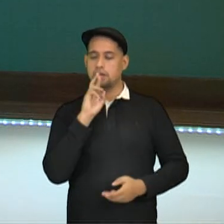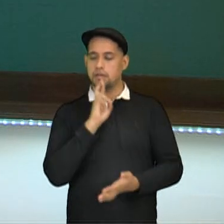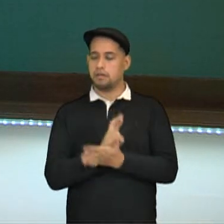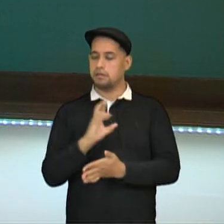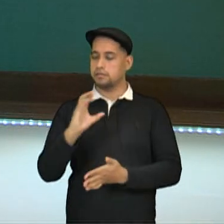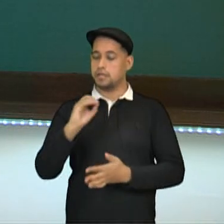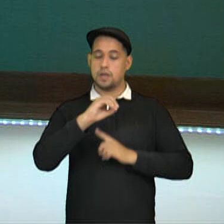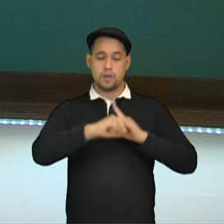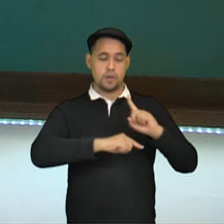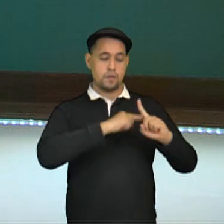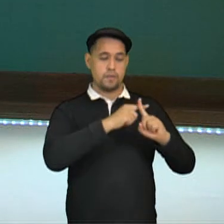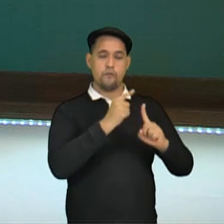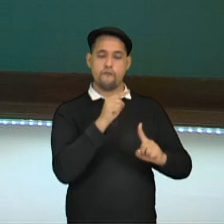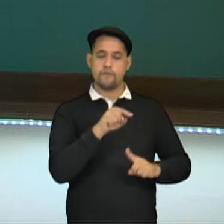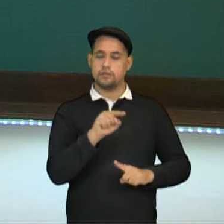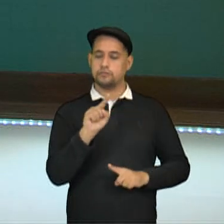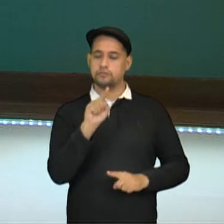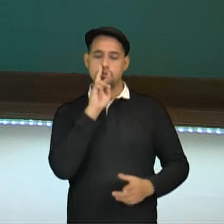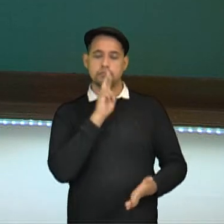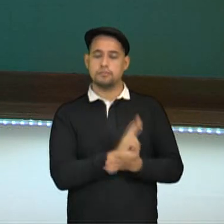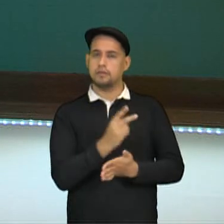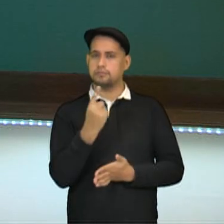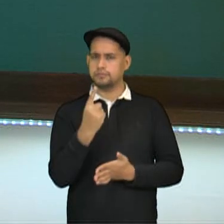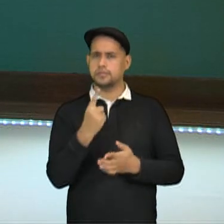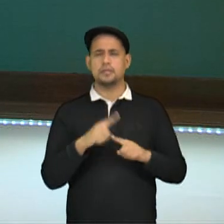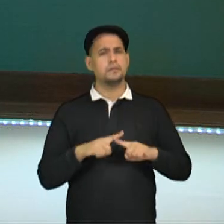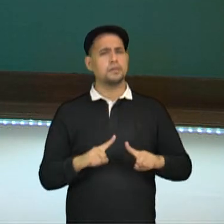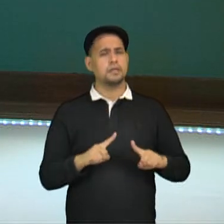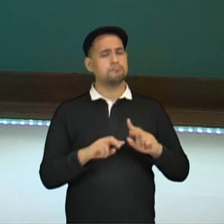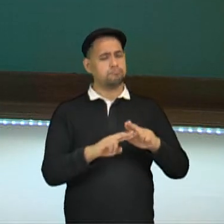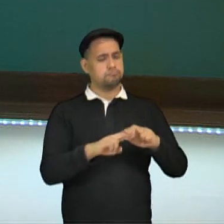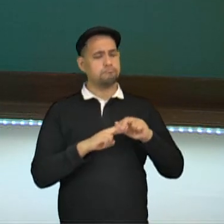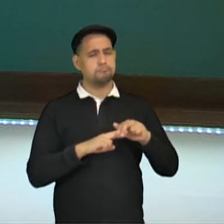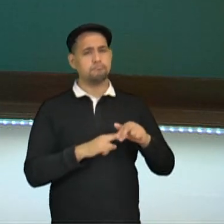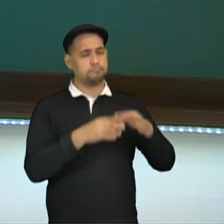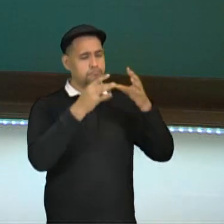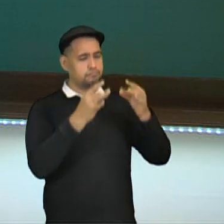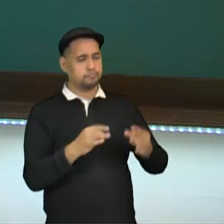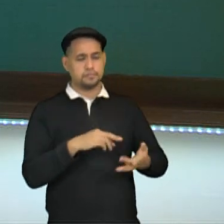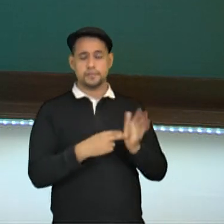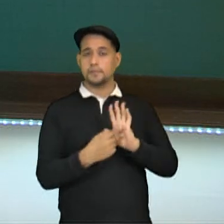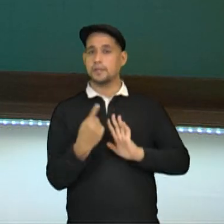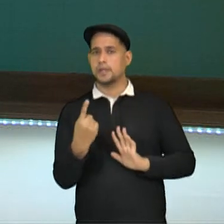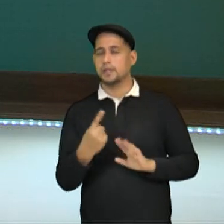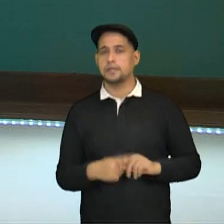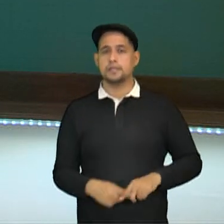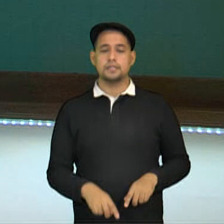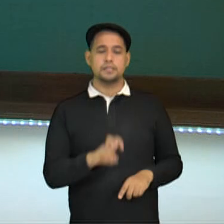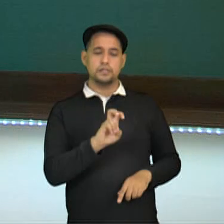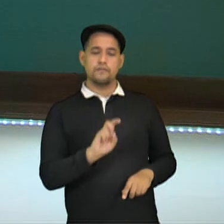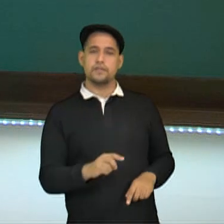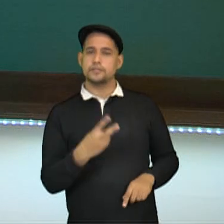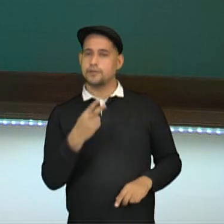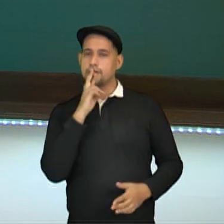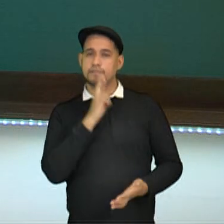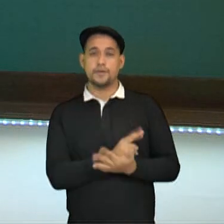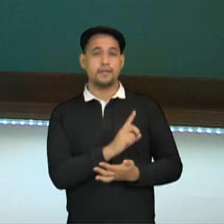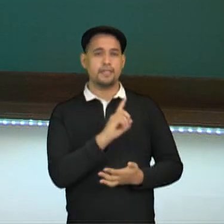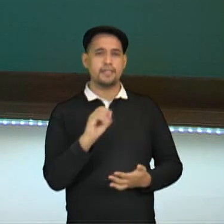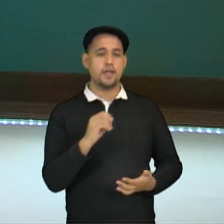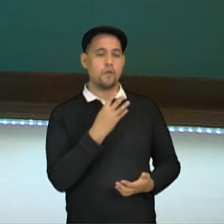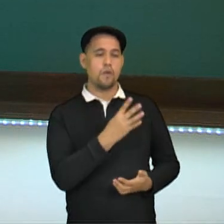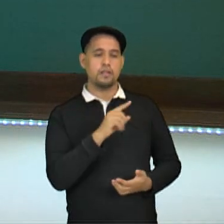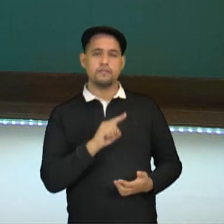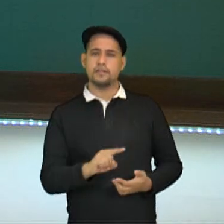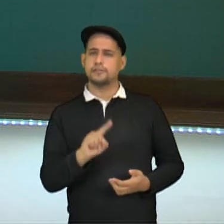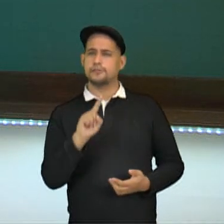0, mais 1 vezes 1, 1. Então, por isso que o meu elemento é 1. 5 vezes 2, 10.